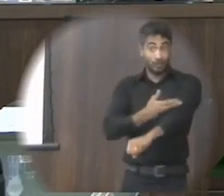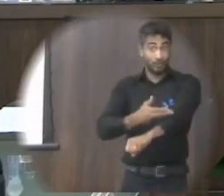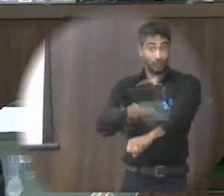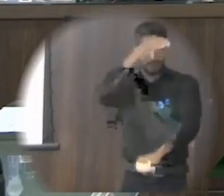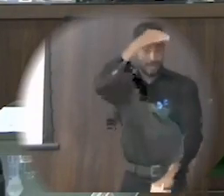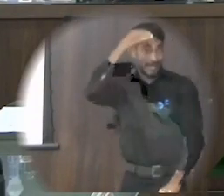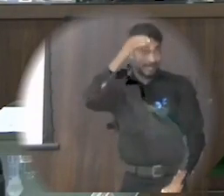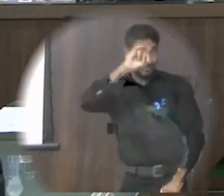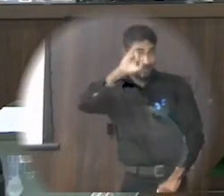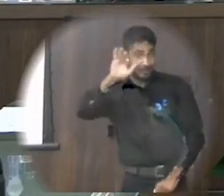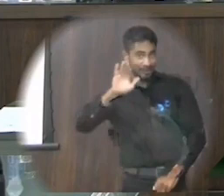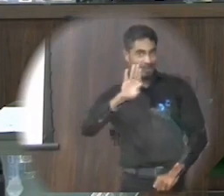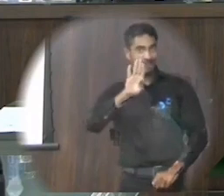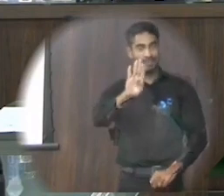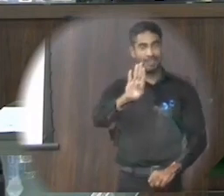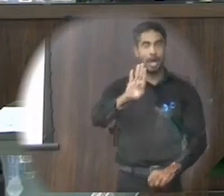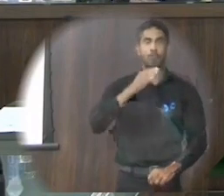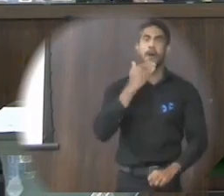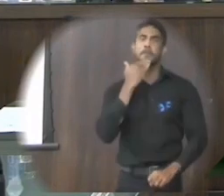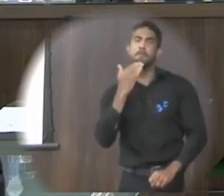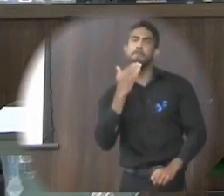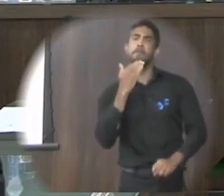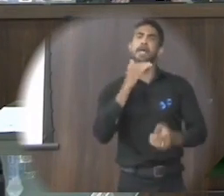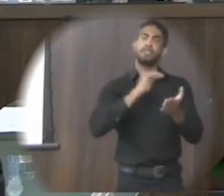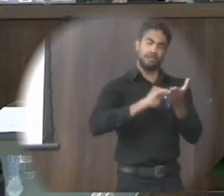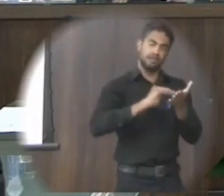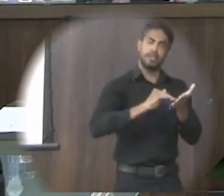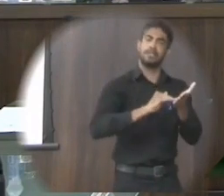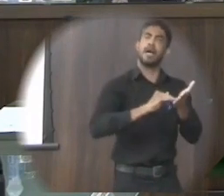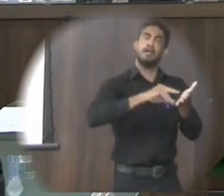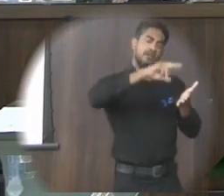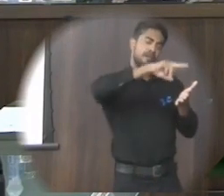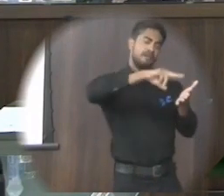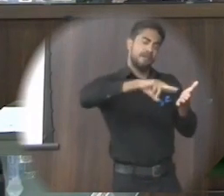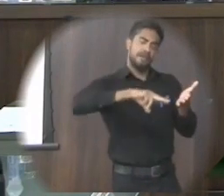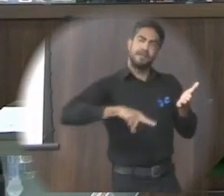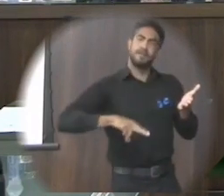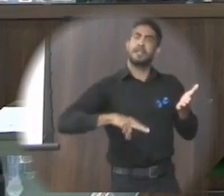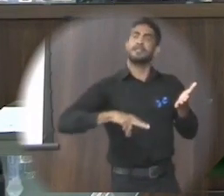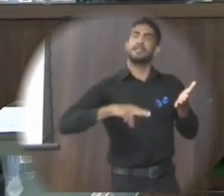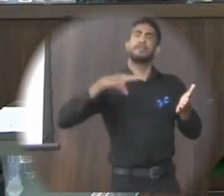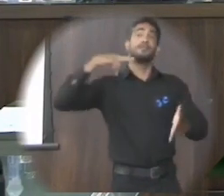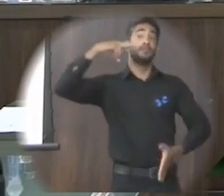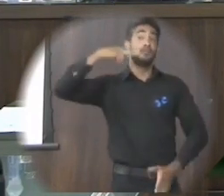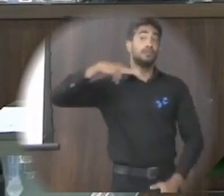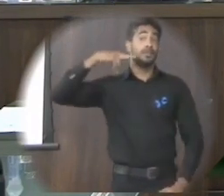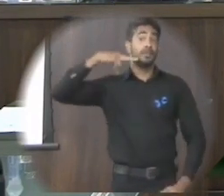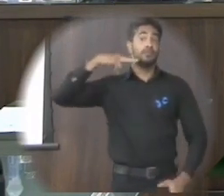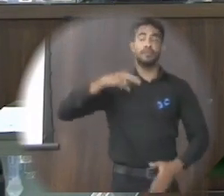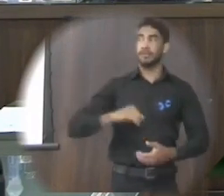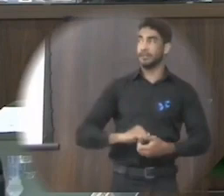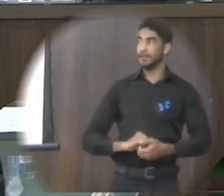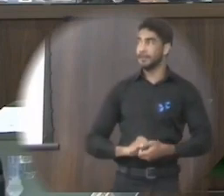de Janaúba. Solicito ao senhor secretário que faça chamada dos vereadores.